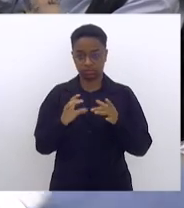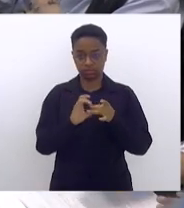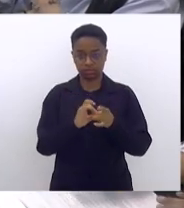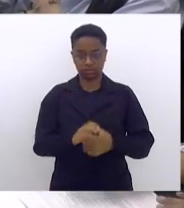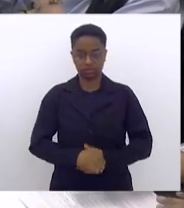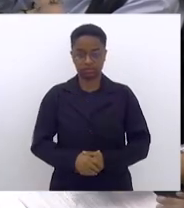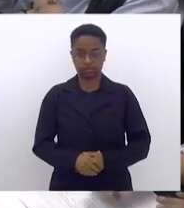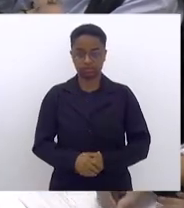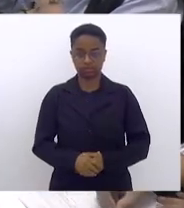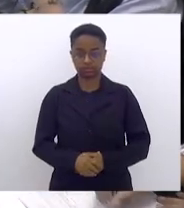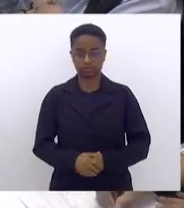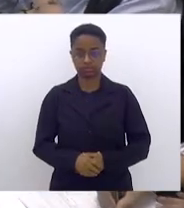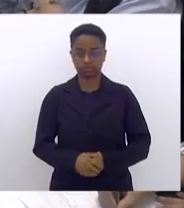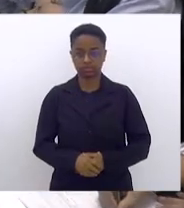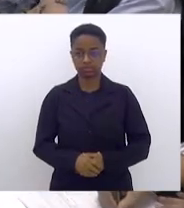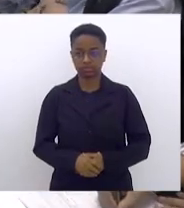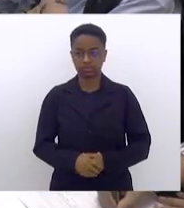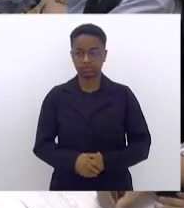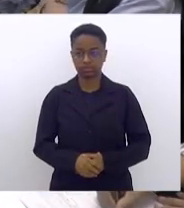Jordão.